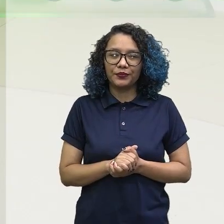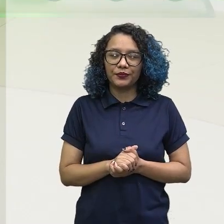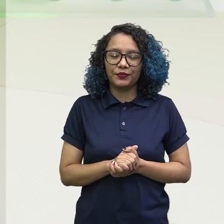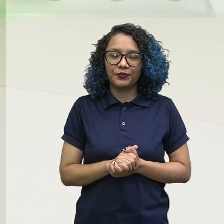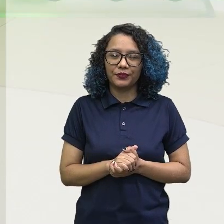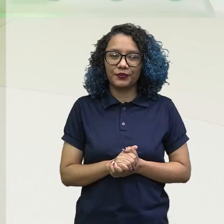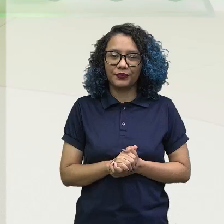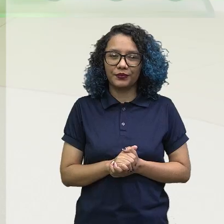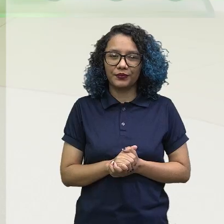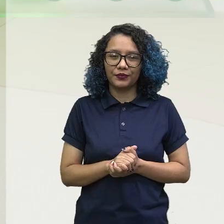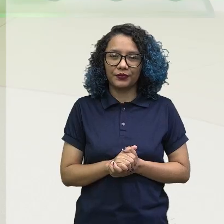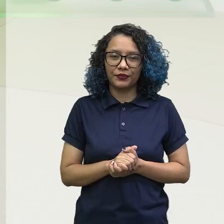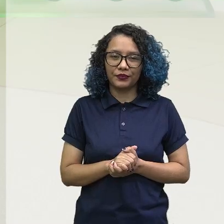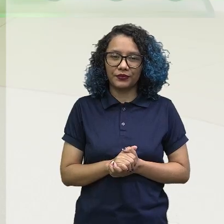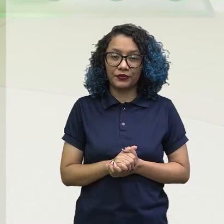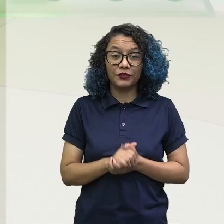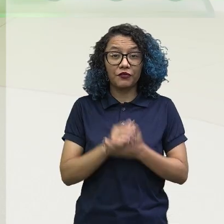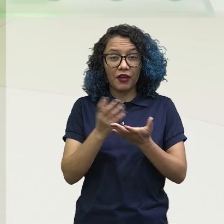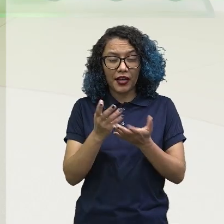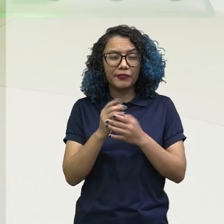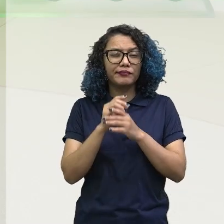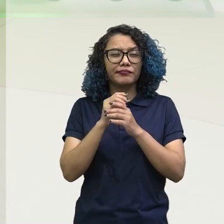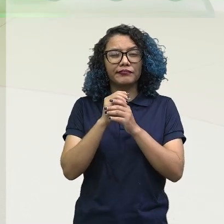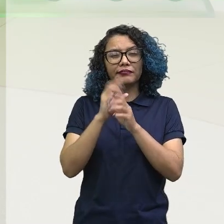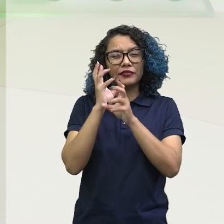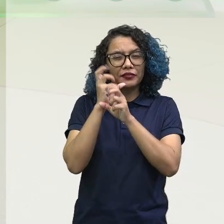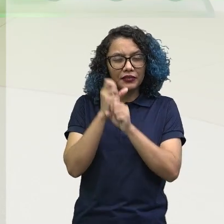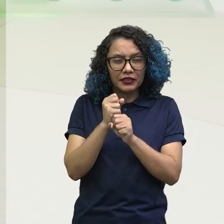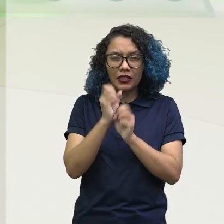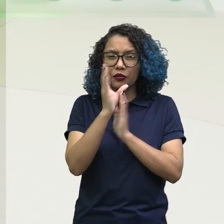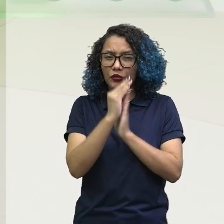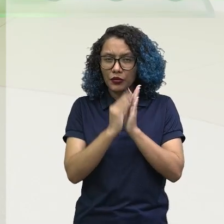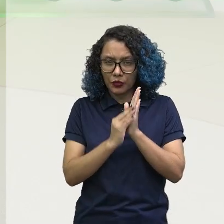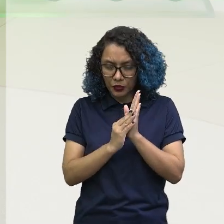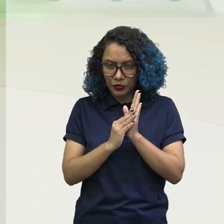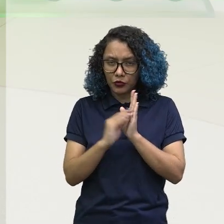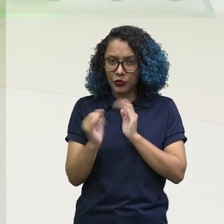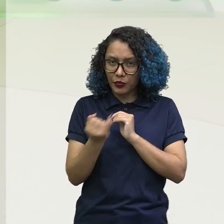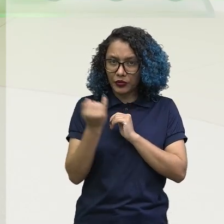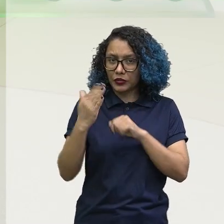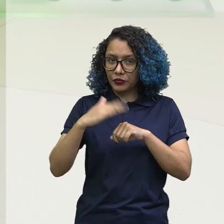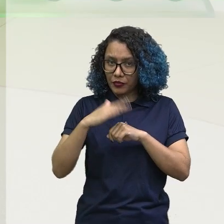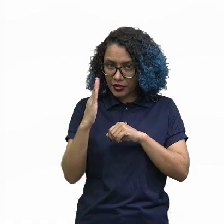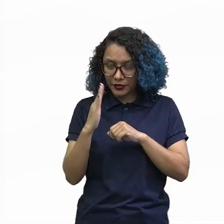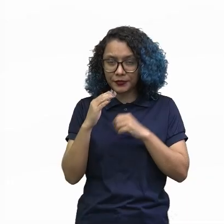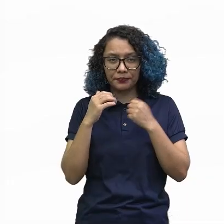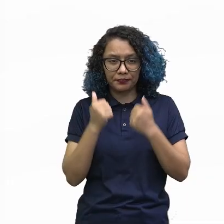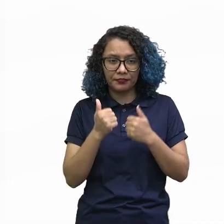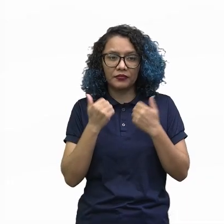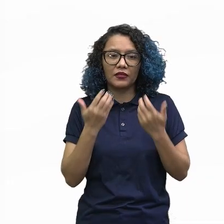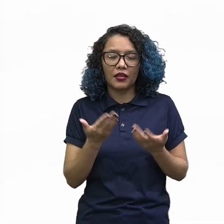revisar, recordar os assuntos mais importantes desta unidade. Então, começaremos aí com os geradores.